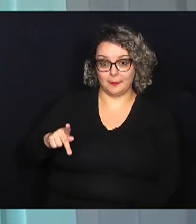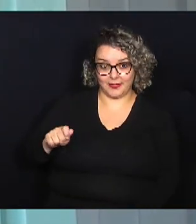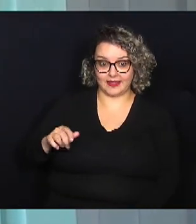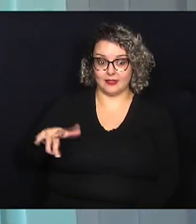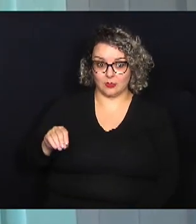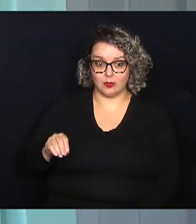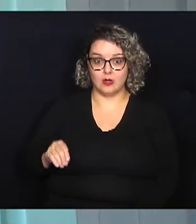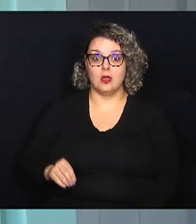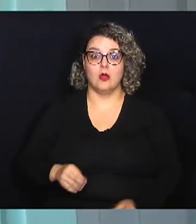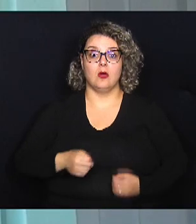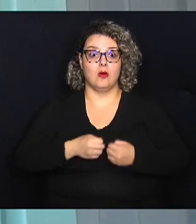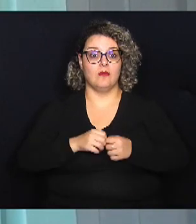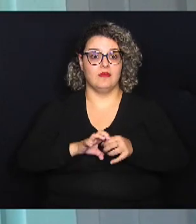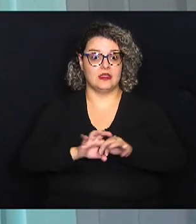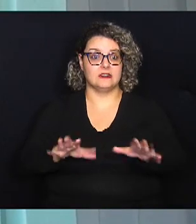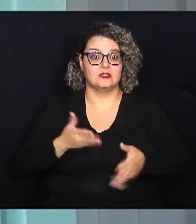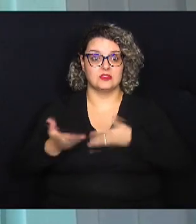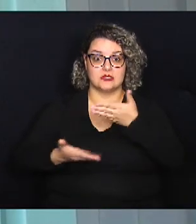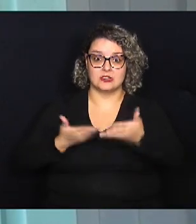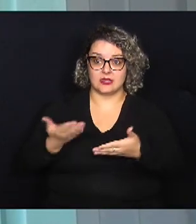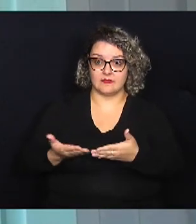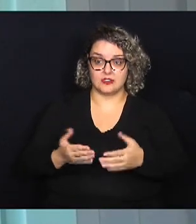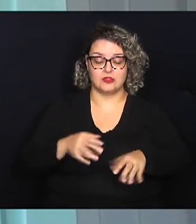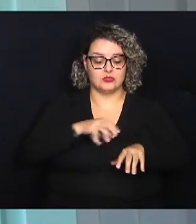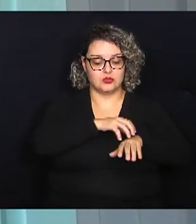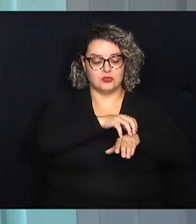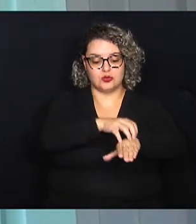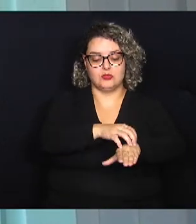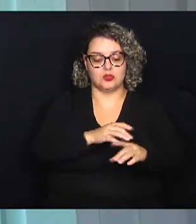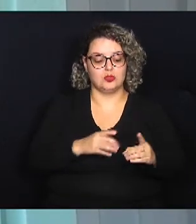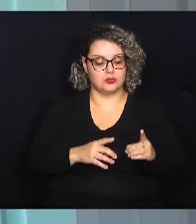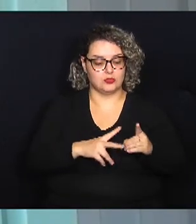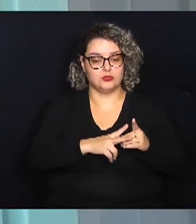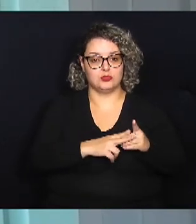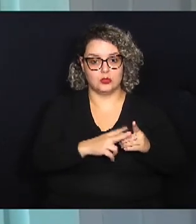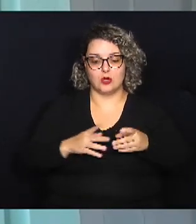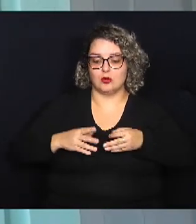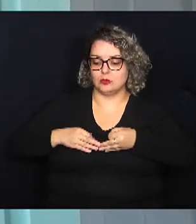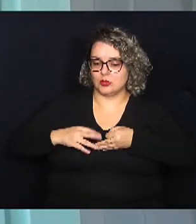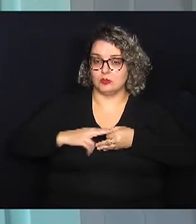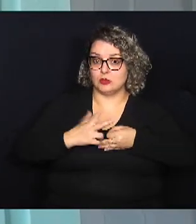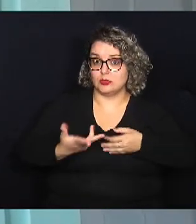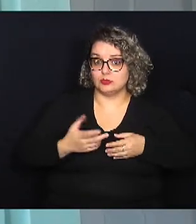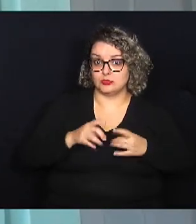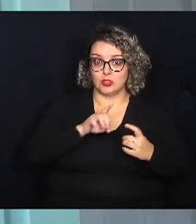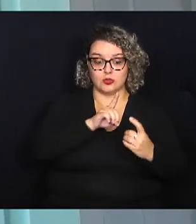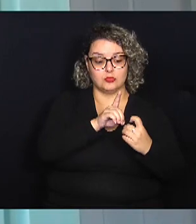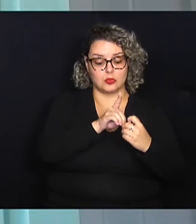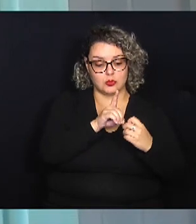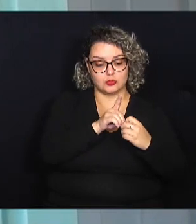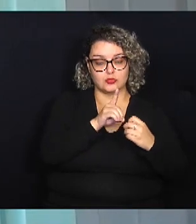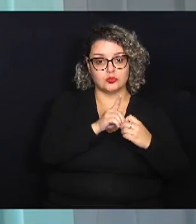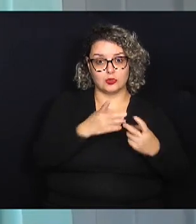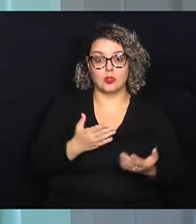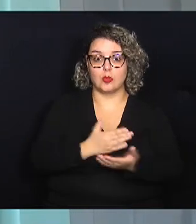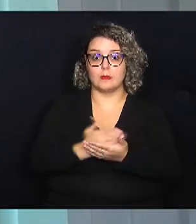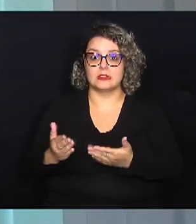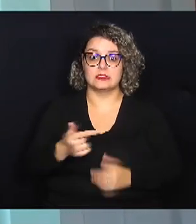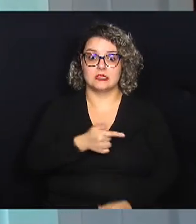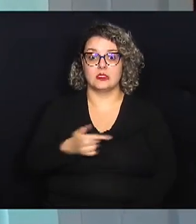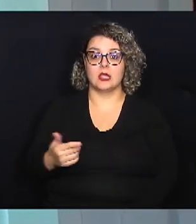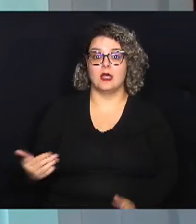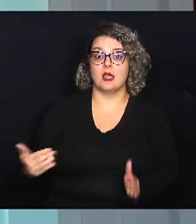A estrutura do consultório veterinário móvel instalada aqui no Jardim Chapadão foi instalada no início da semana e vai permanecer